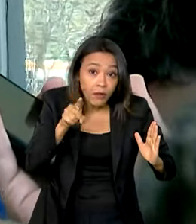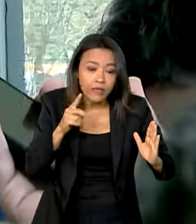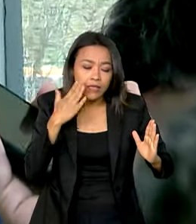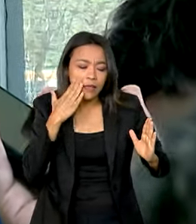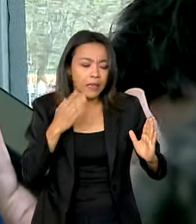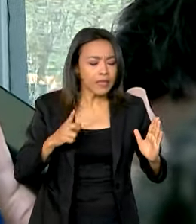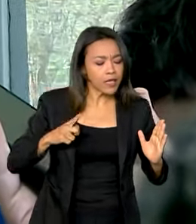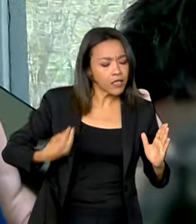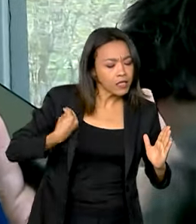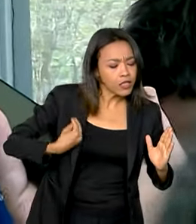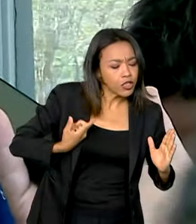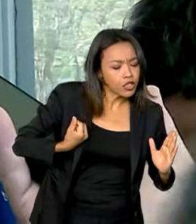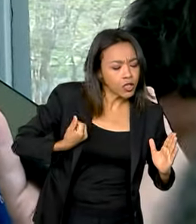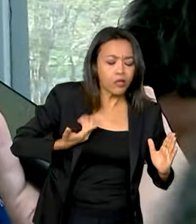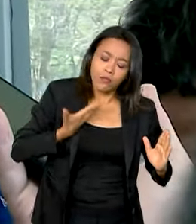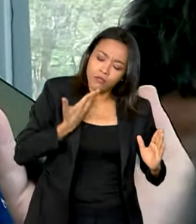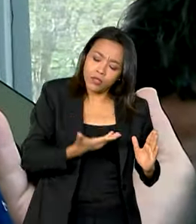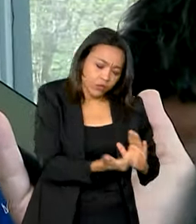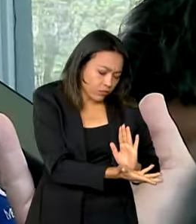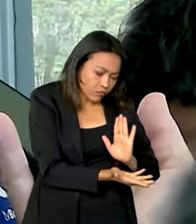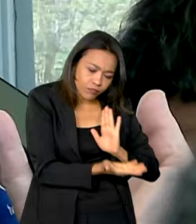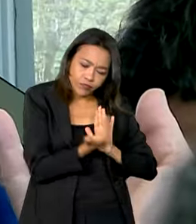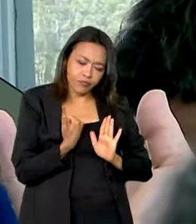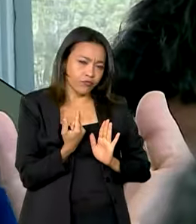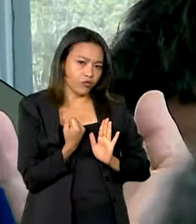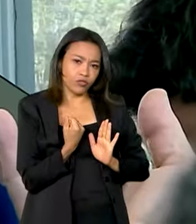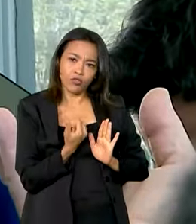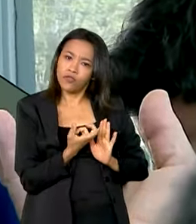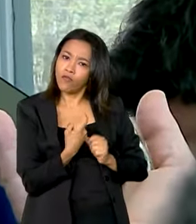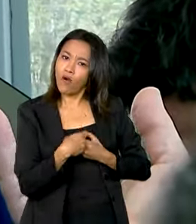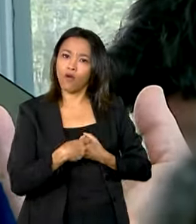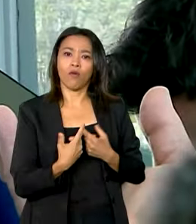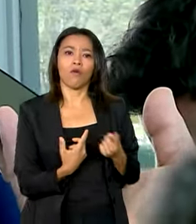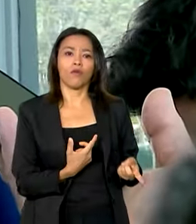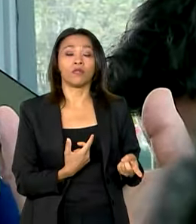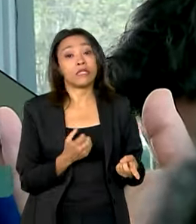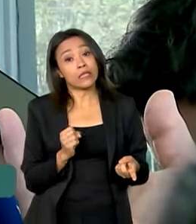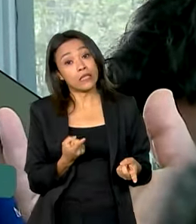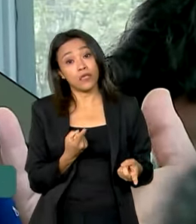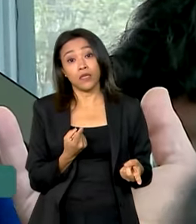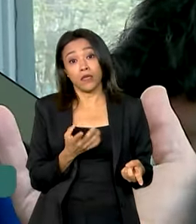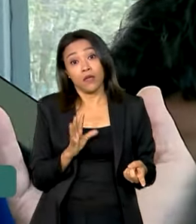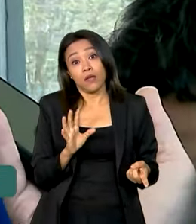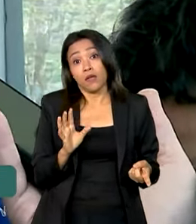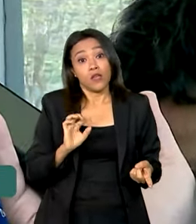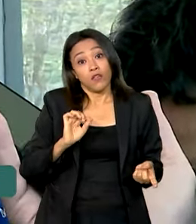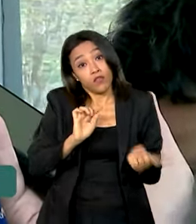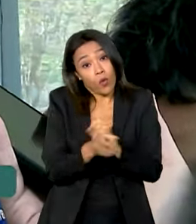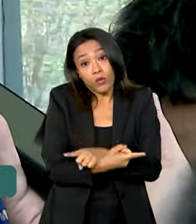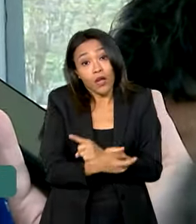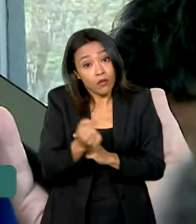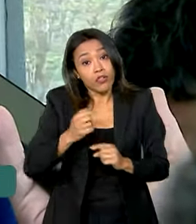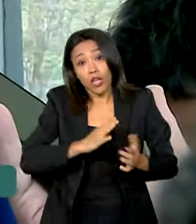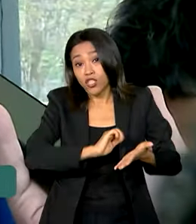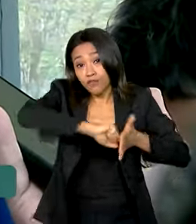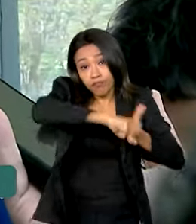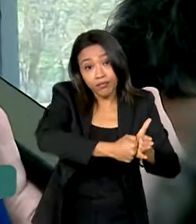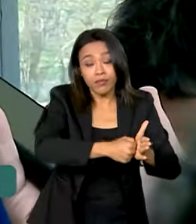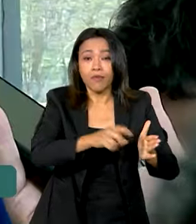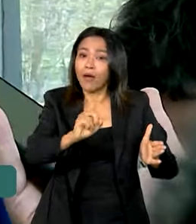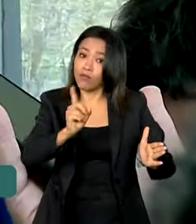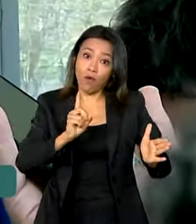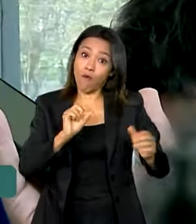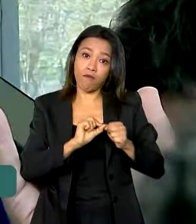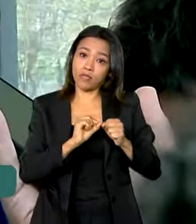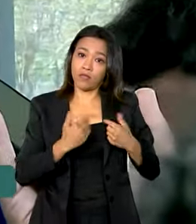ele tem saldo e pedir a restituição mas a caso contrário já nos tiraríamos doar imediatamente mas não vamos fazê-lo